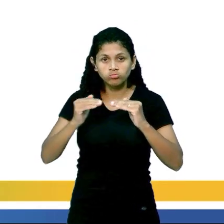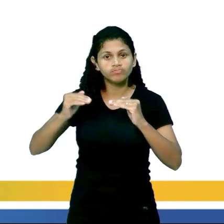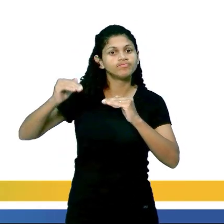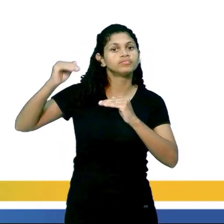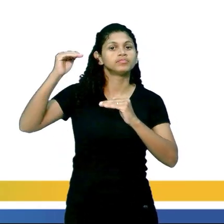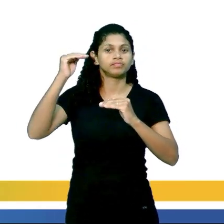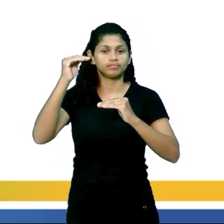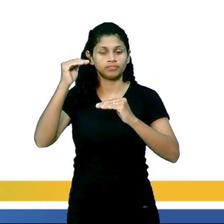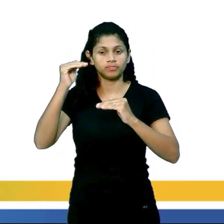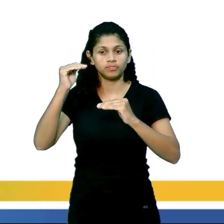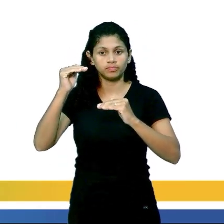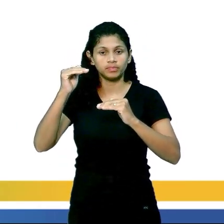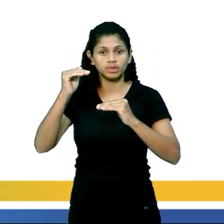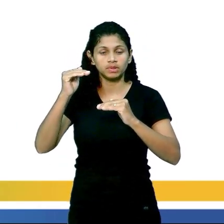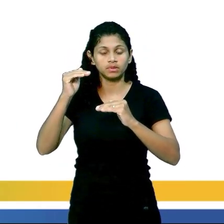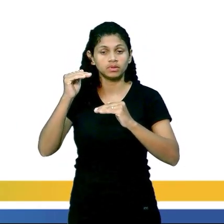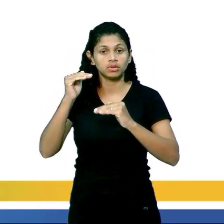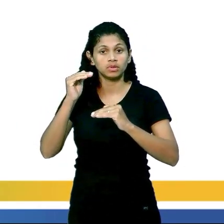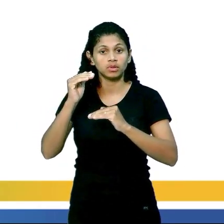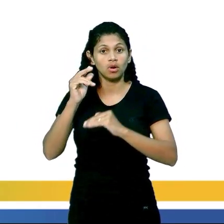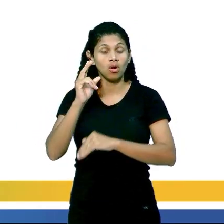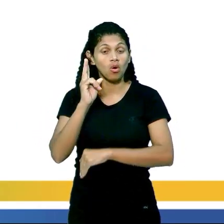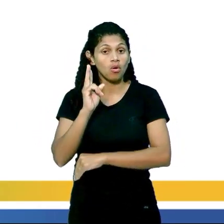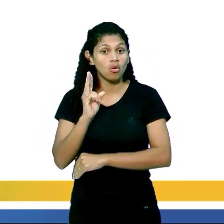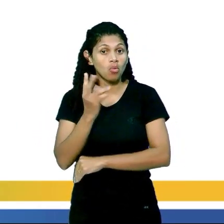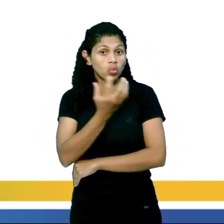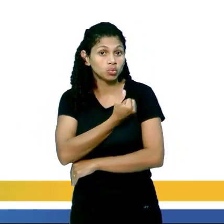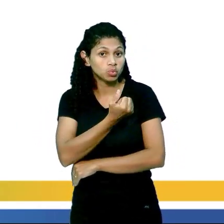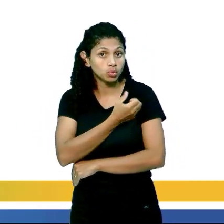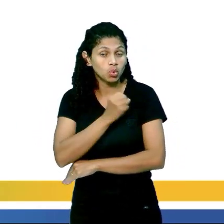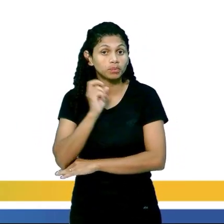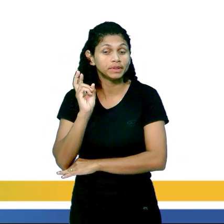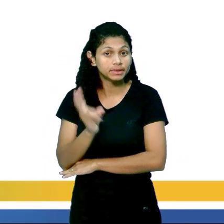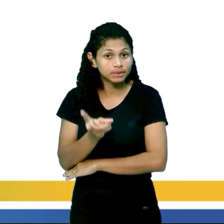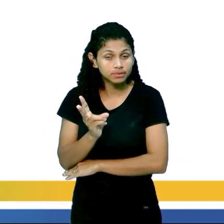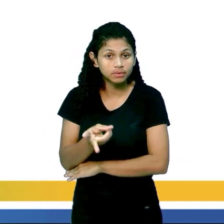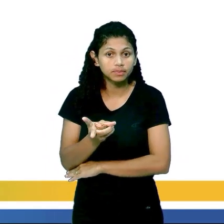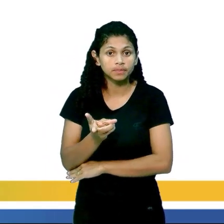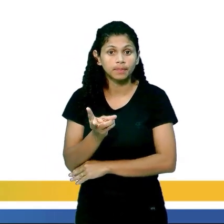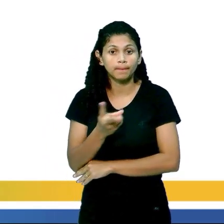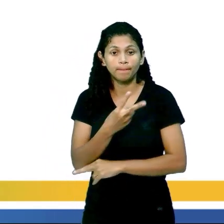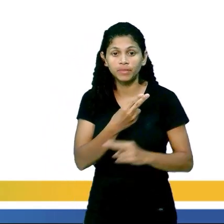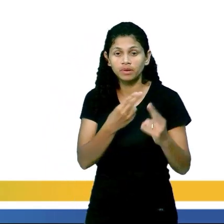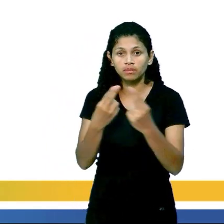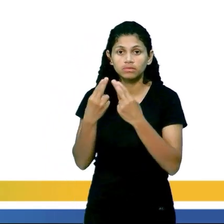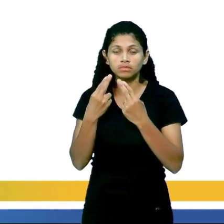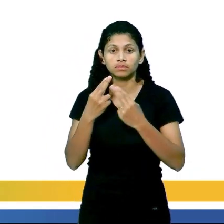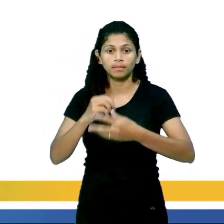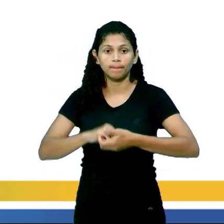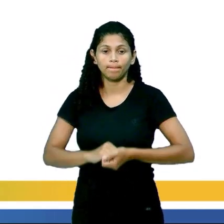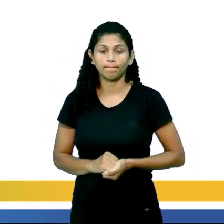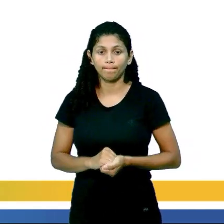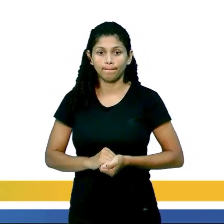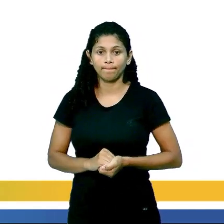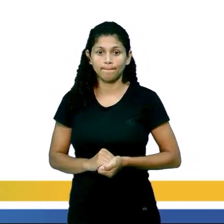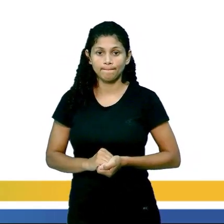de R, podemos determiná-lo usando a fórmula do termo geral de uma PA. Vamos lá.